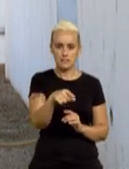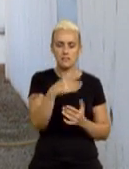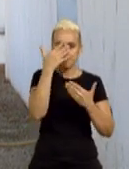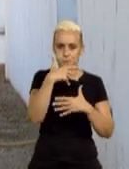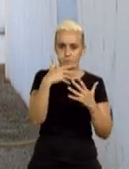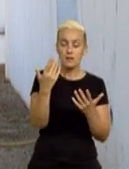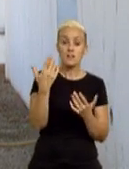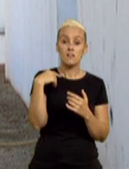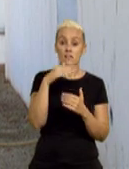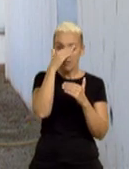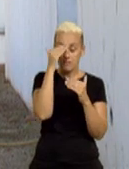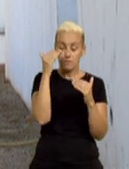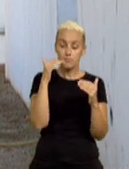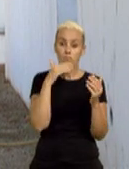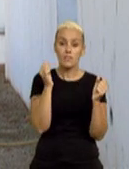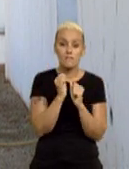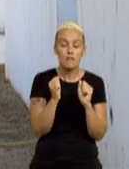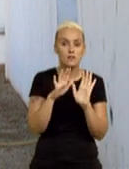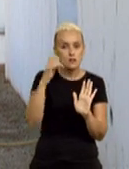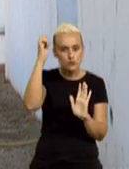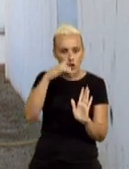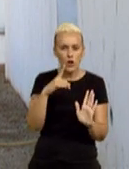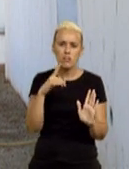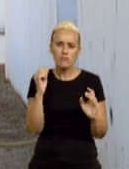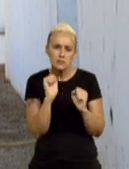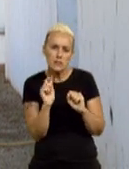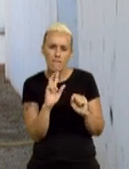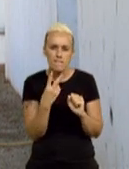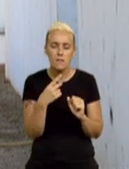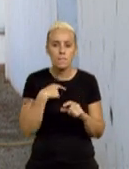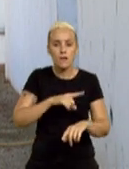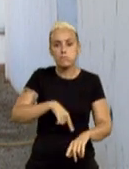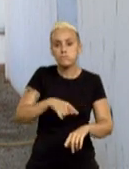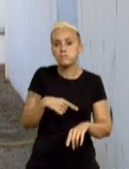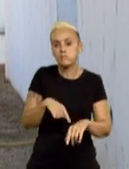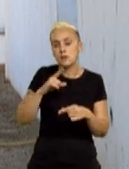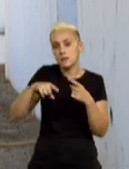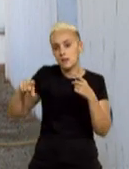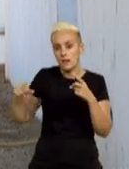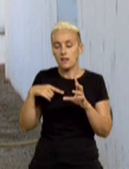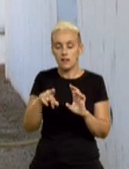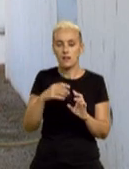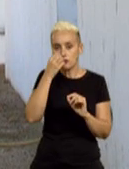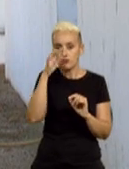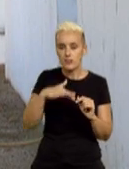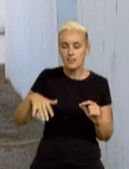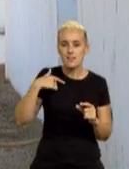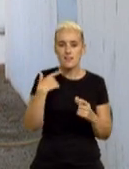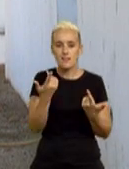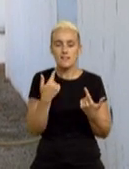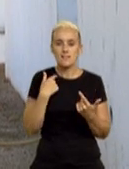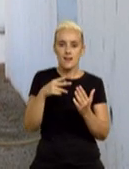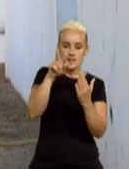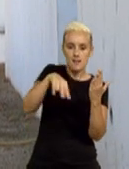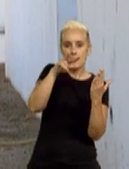inverno, havia sol, mas estava frio. E eu passava aqui muitas horas, passei aqui muitas horas nos jardins a massacrar